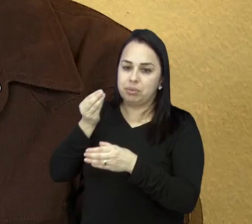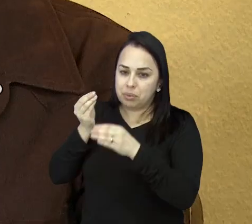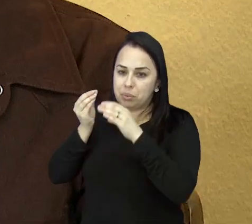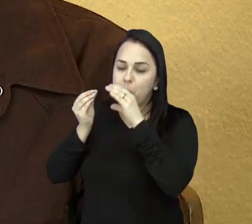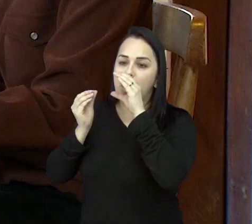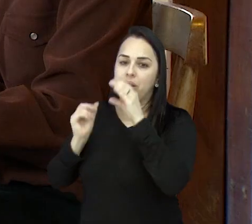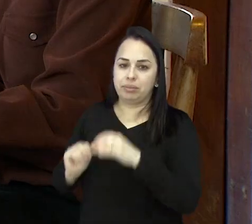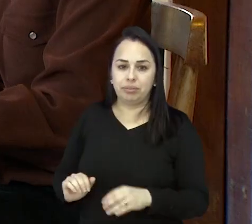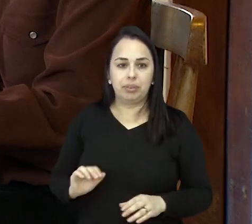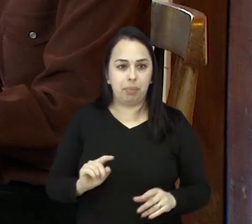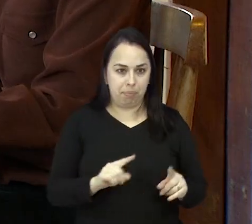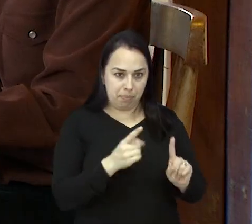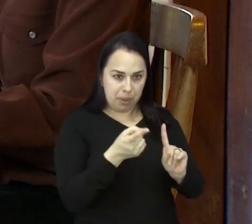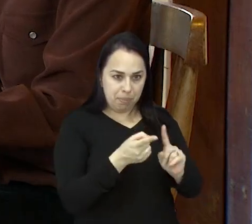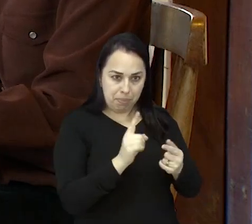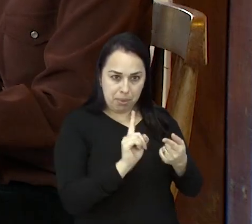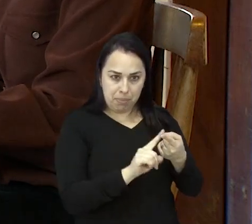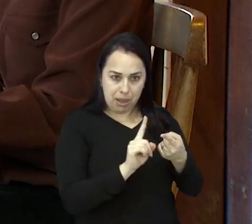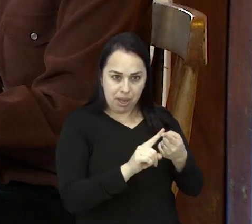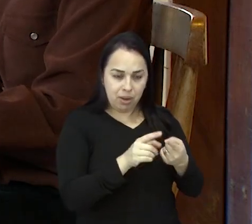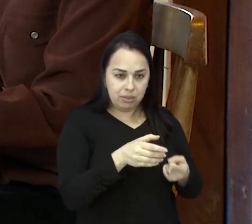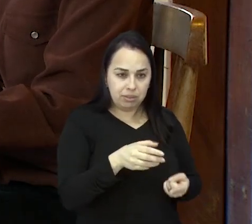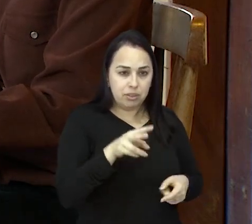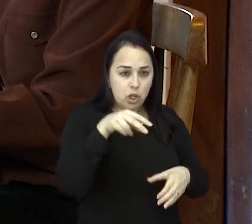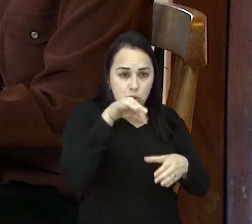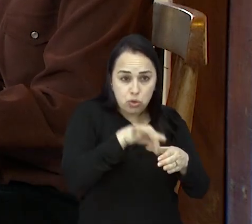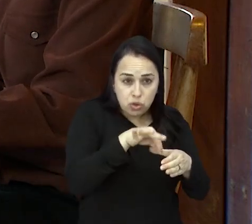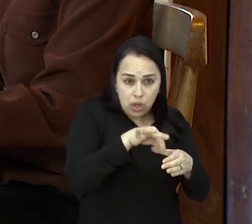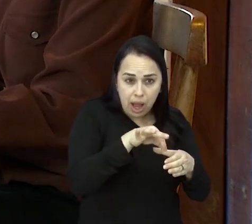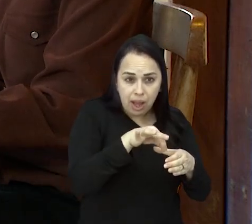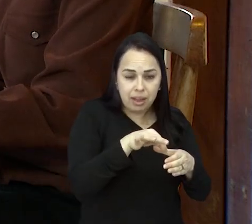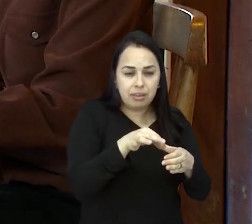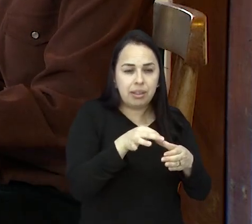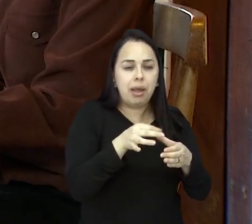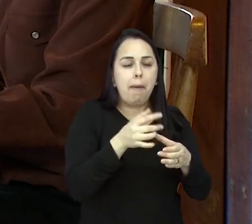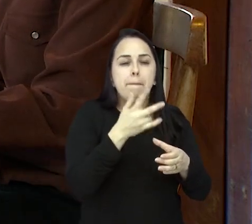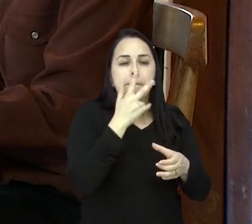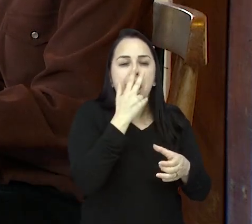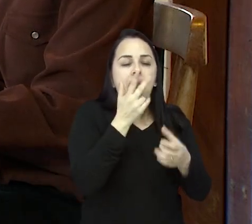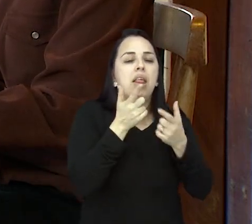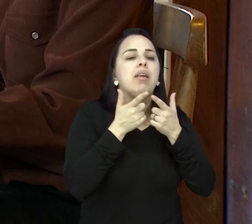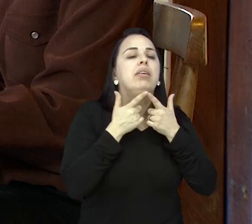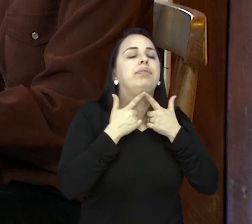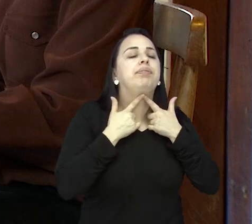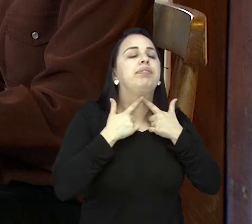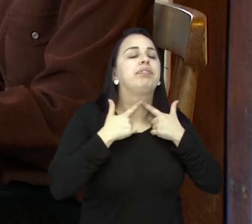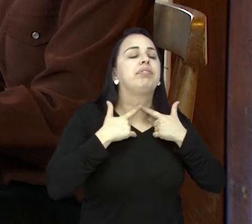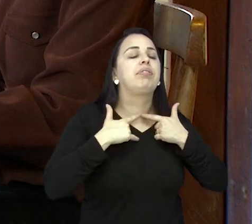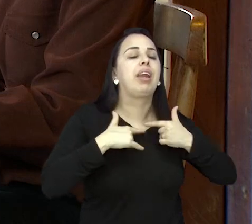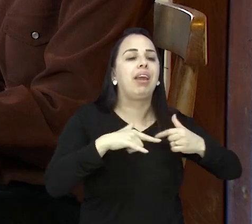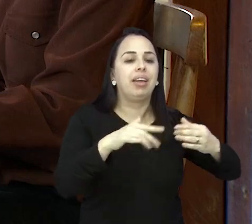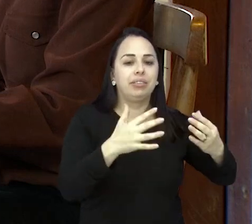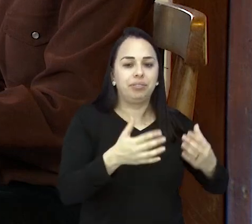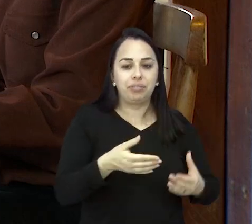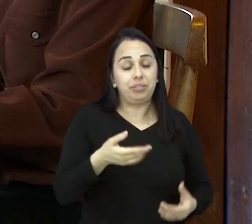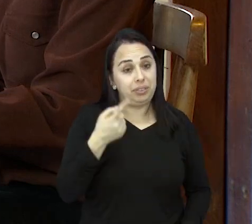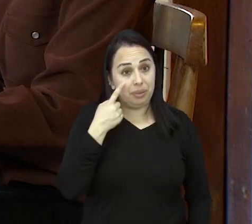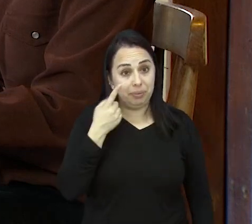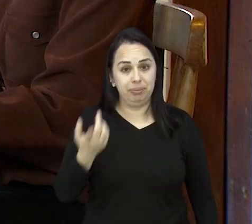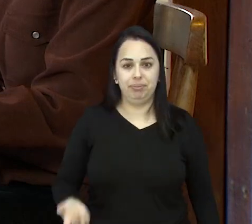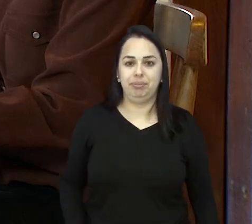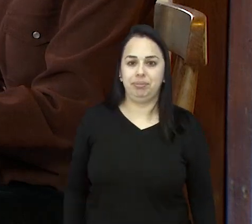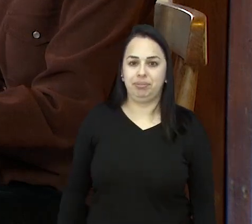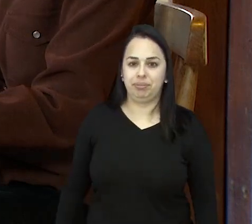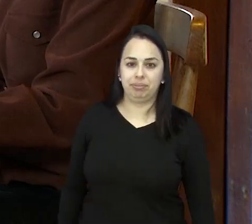degustar. Mas aí você... Começa primeiro pelo chá, então. O chá como se fosse limpar as papilas gustativas. Sim. Vamos ver,